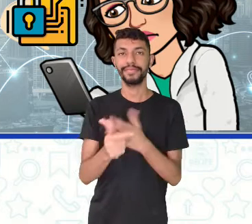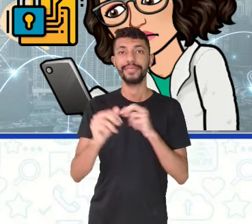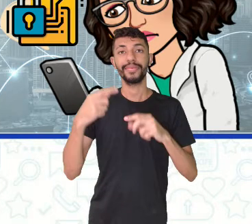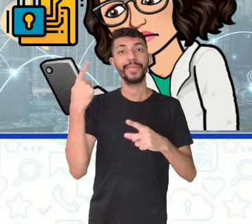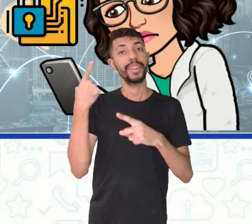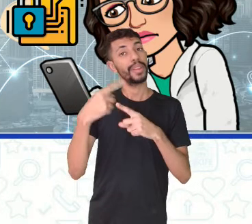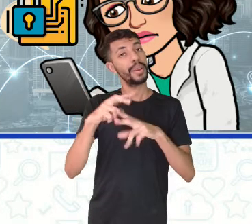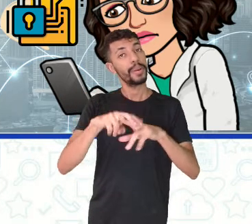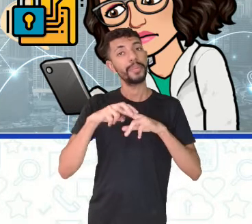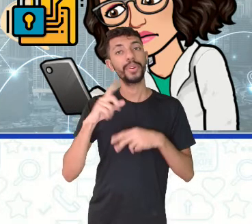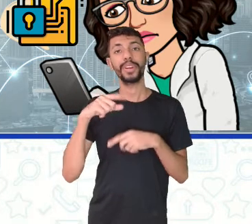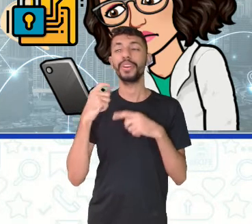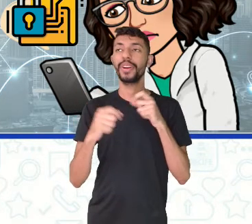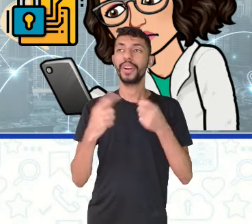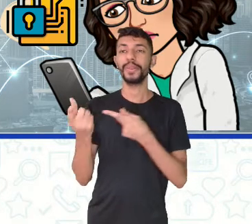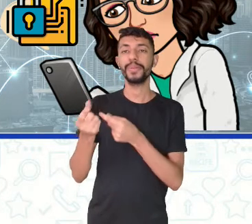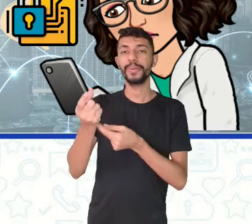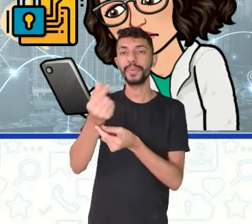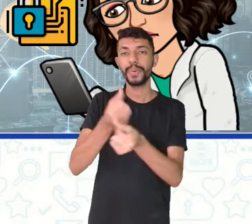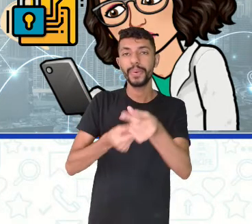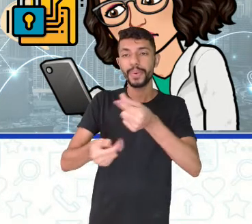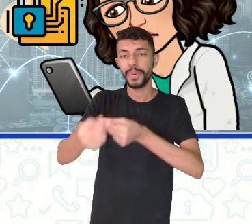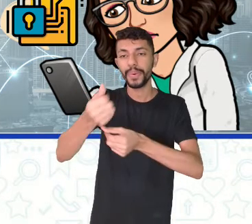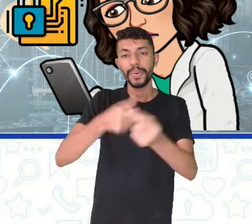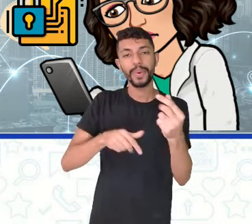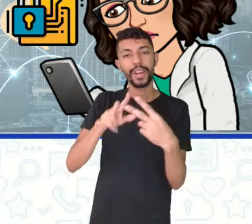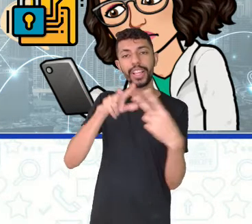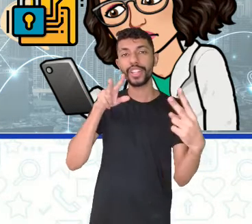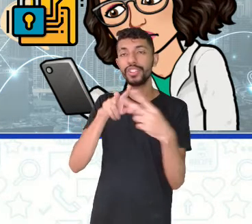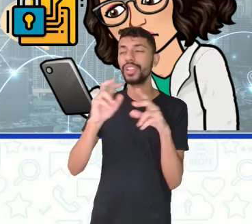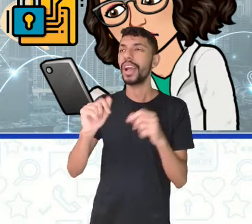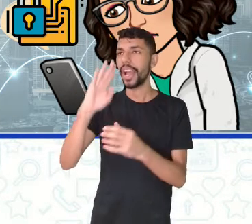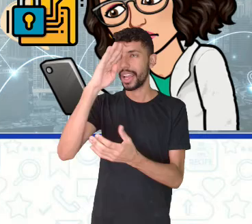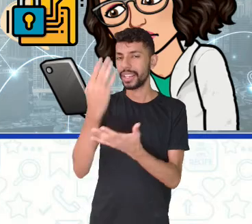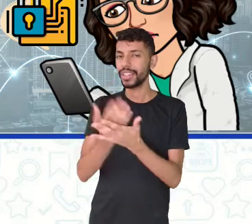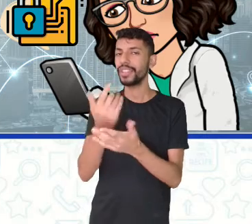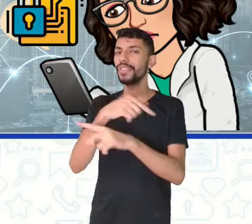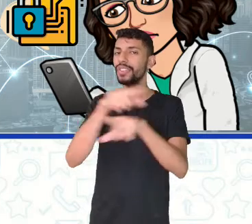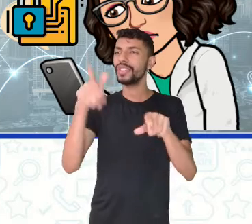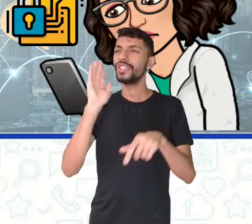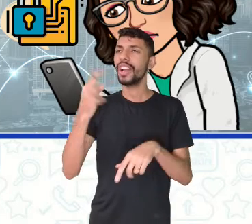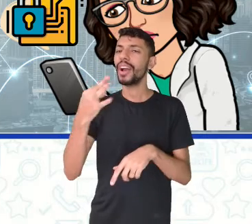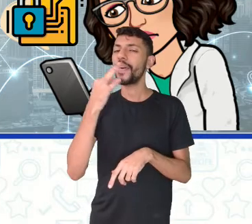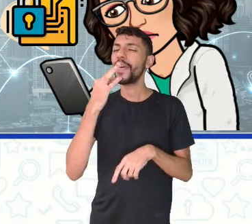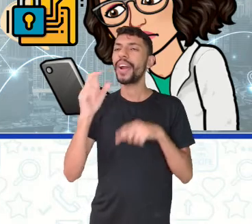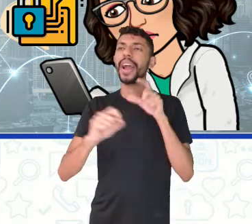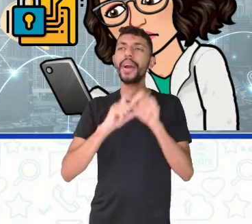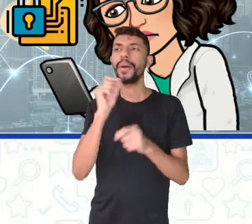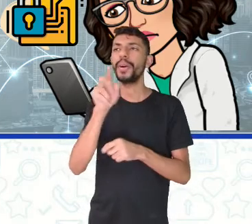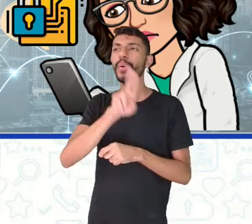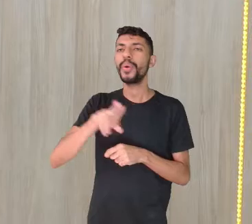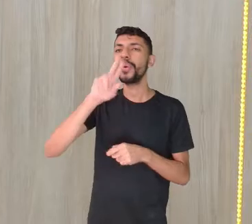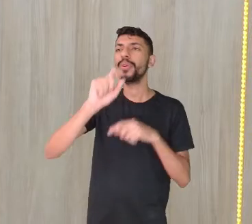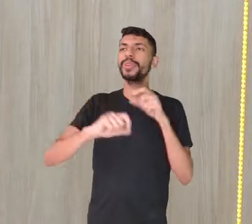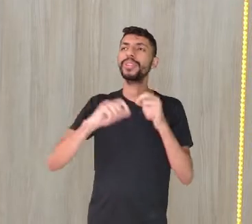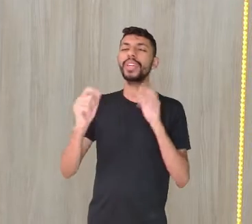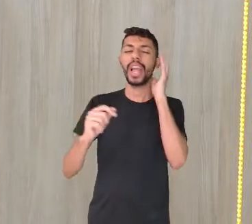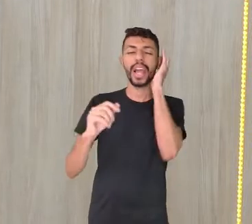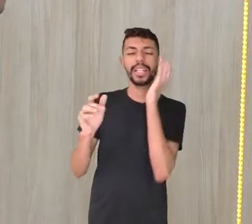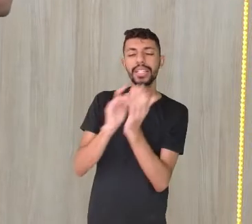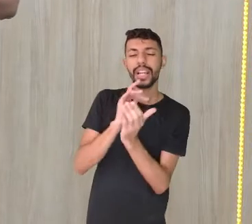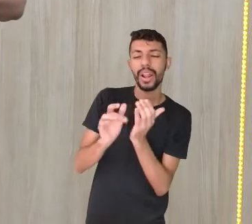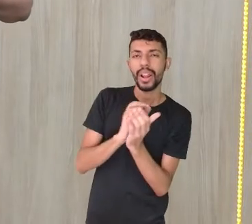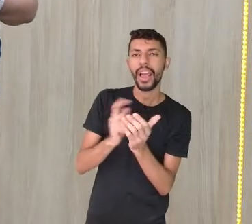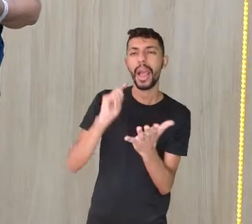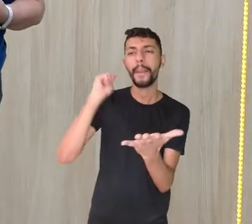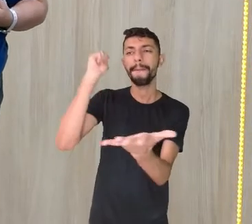quê? As transações digitais, acredito que vocês já conhecem, que é o uso de quê? De celulares,